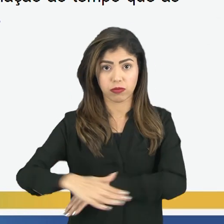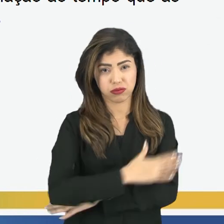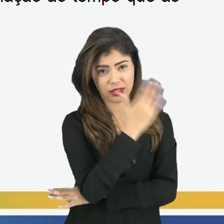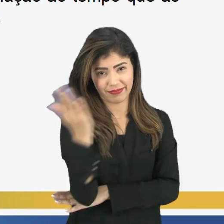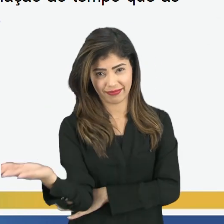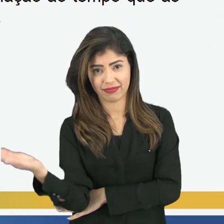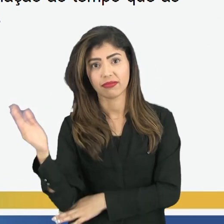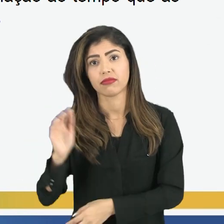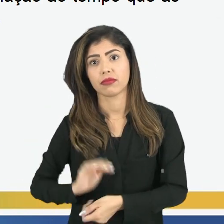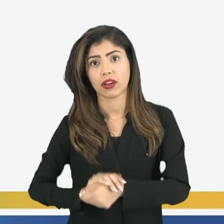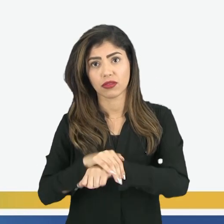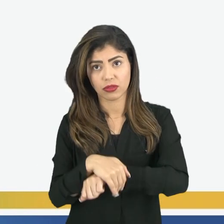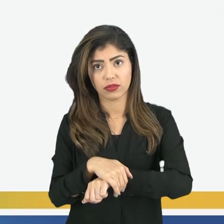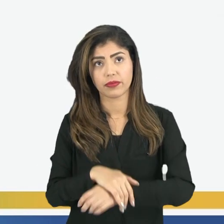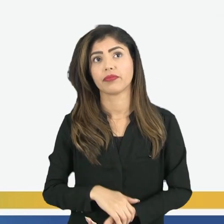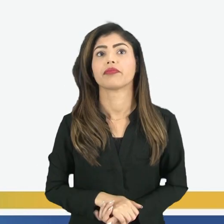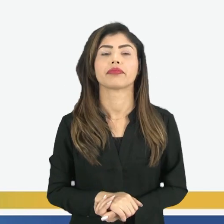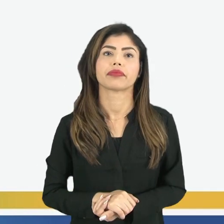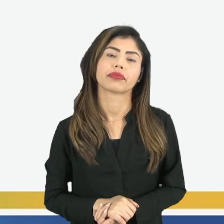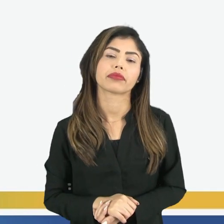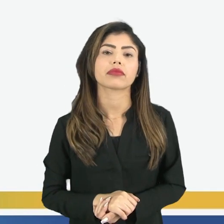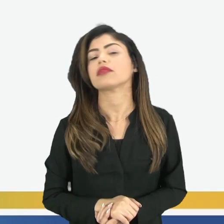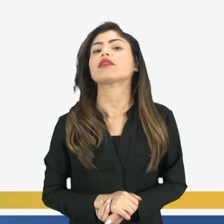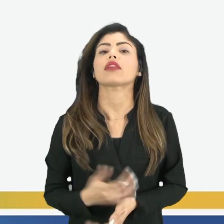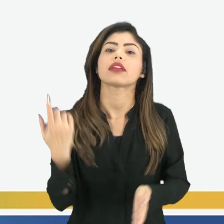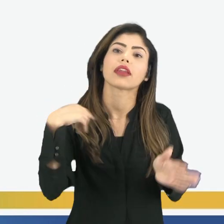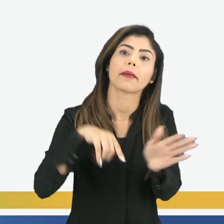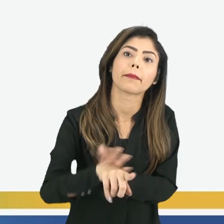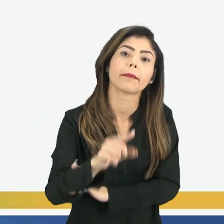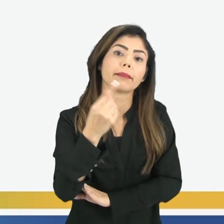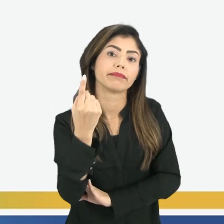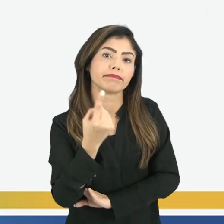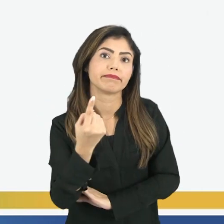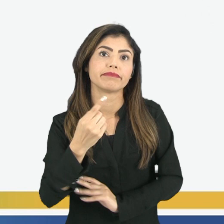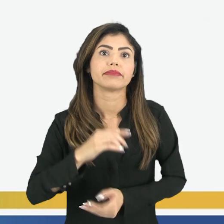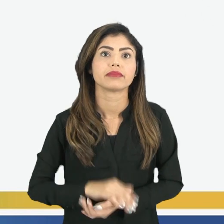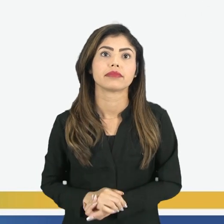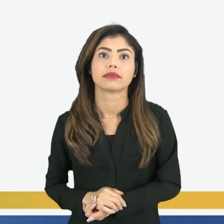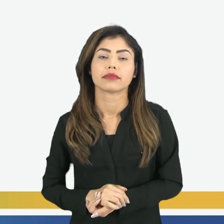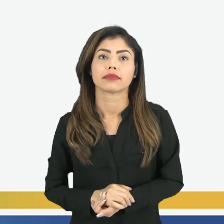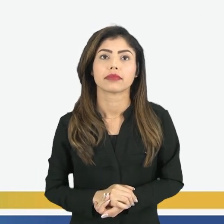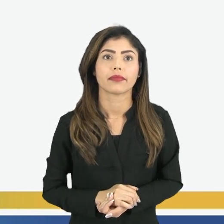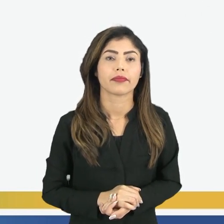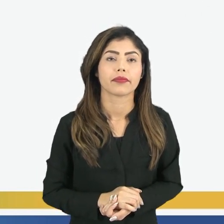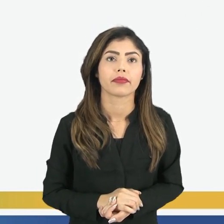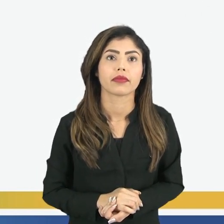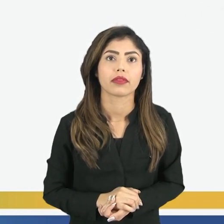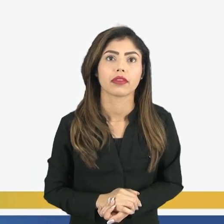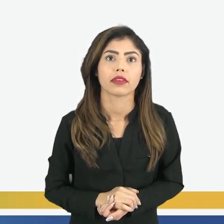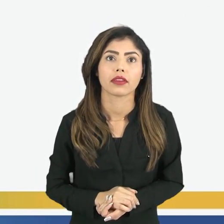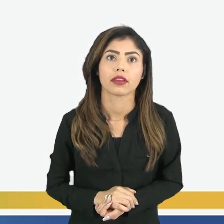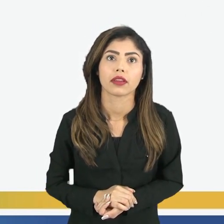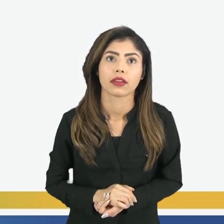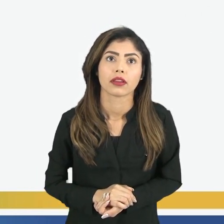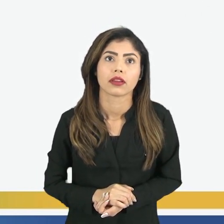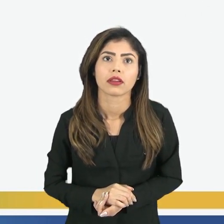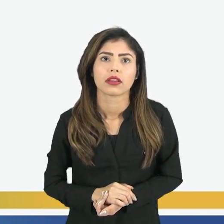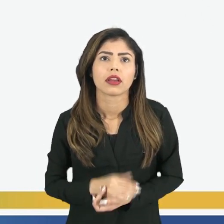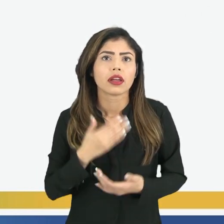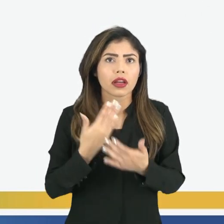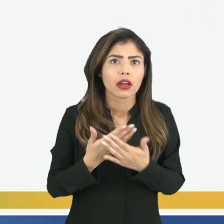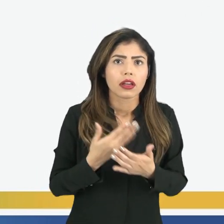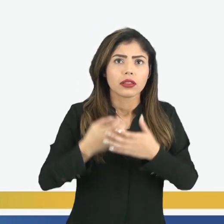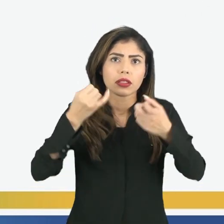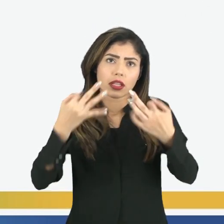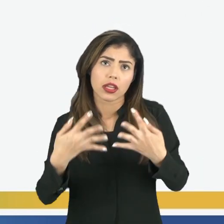noite inteira. Então, gente, na questão 1, nós temos aí o seguinte questionamento.